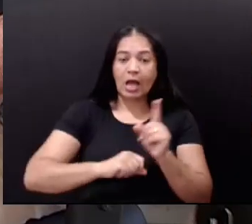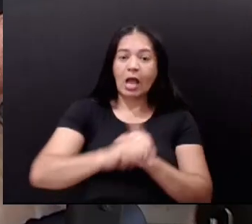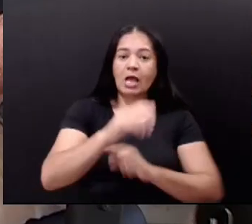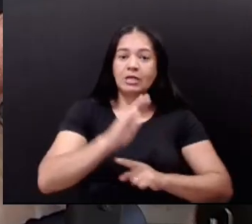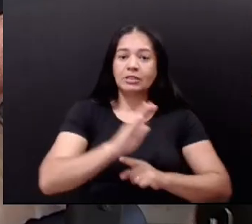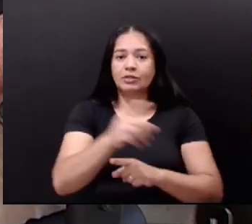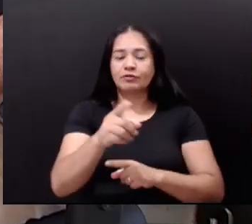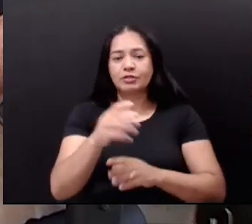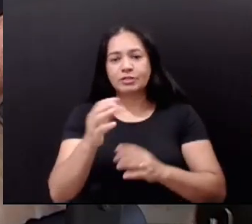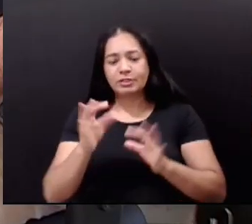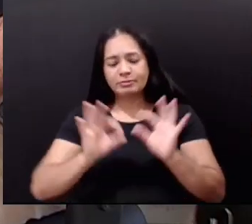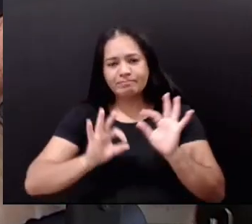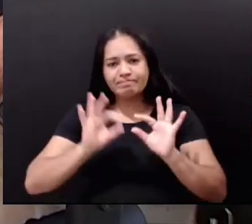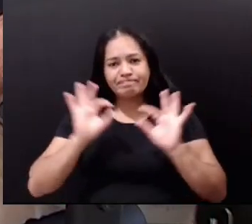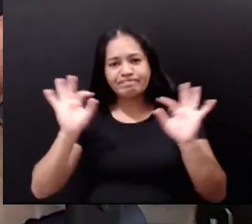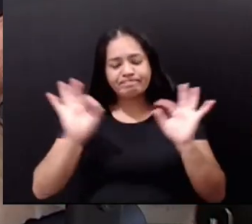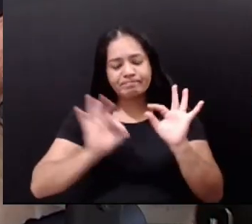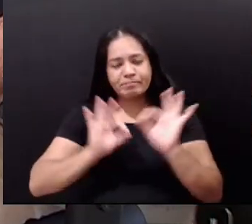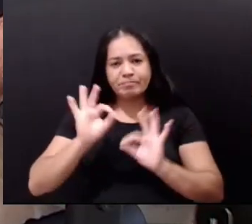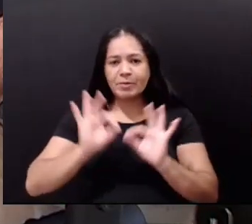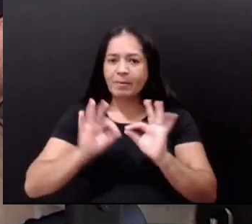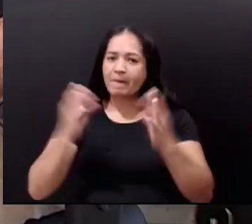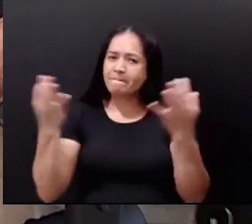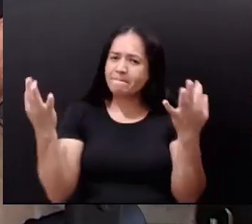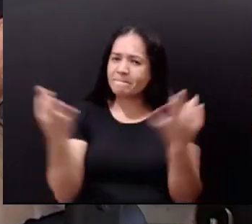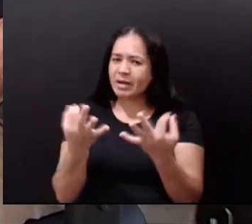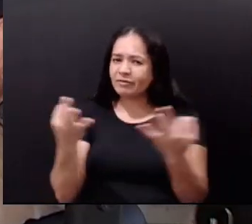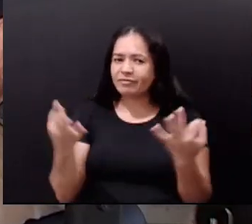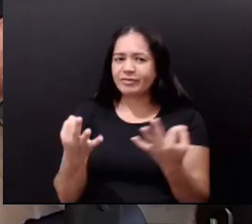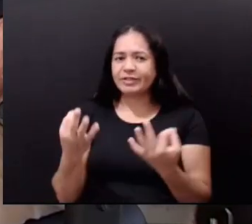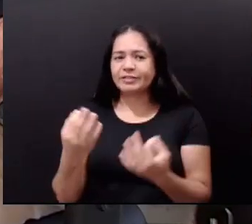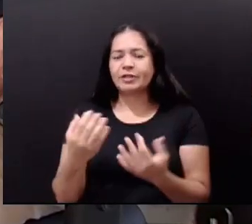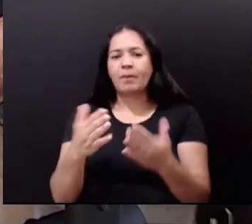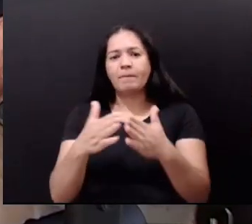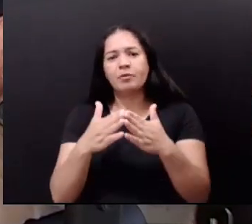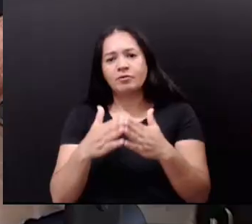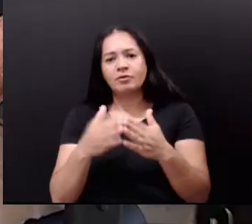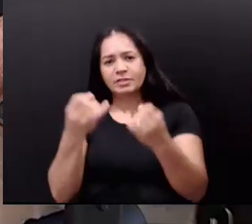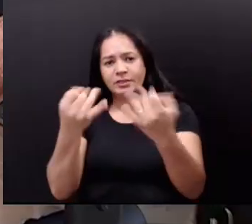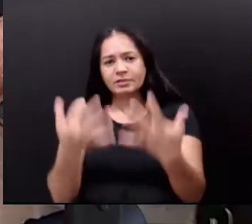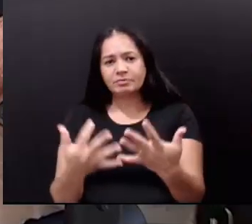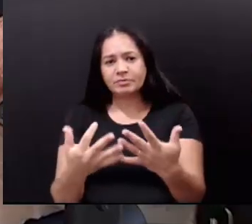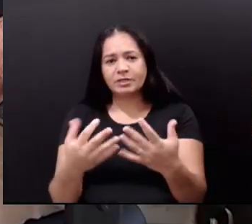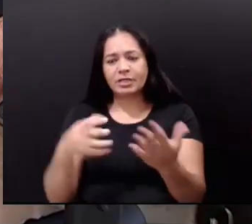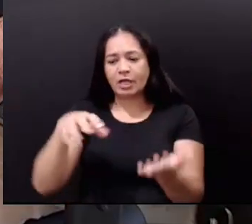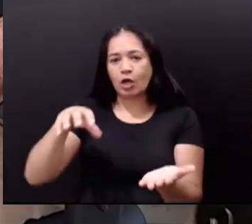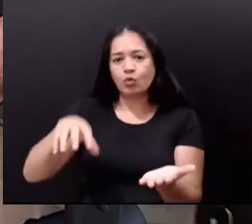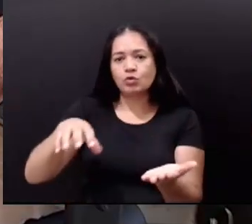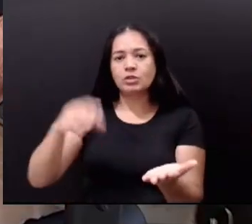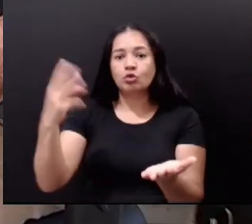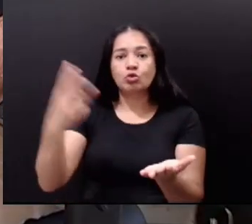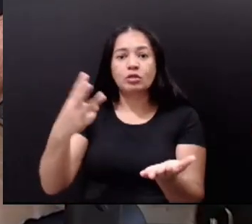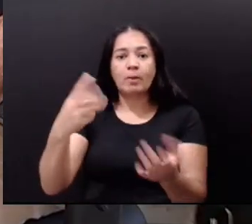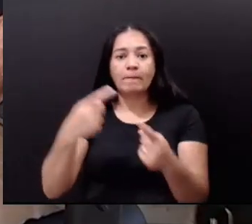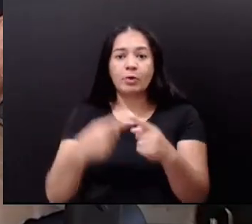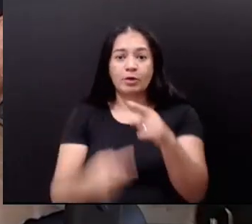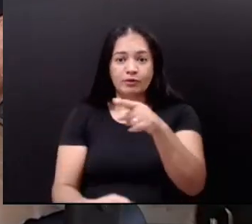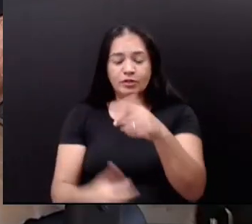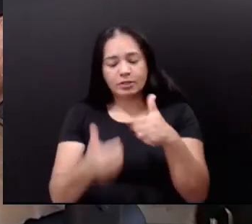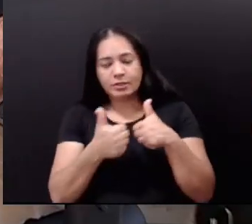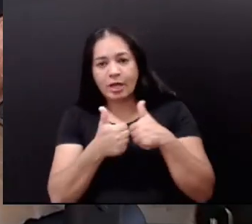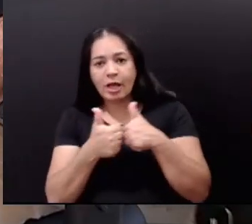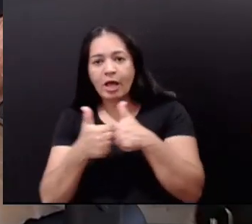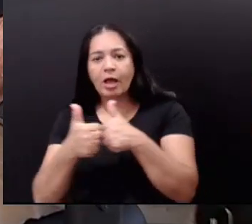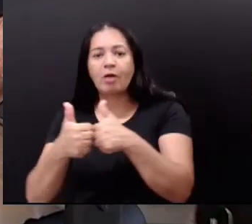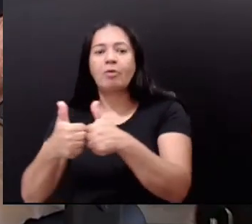muito, né? Acho que eu queria até que você falasse a importância do terceiro setor, né? Porque vocês foram acompanhando as demandas, né? Que